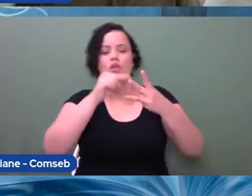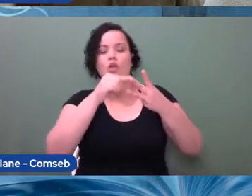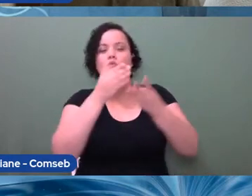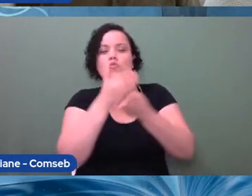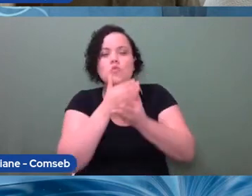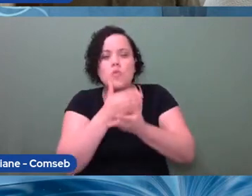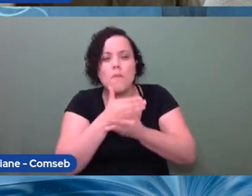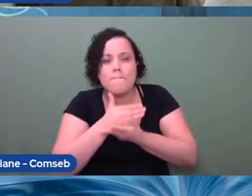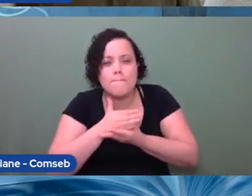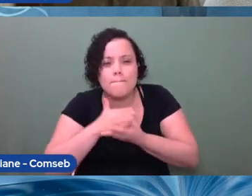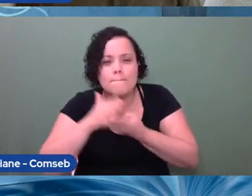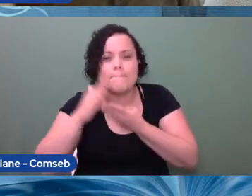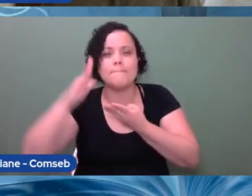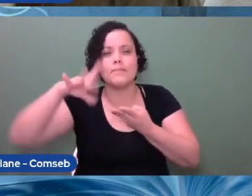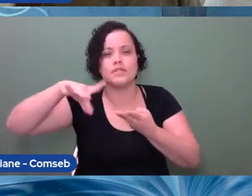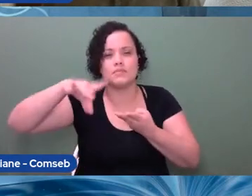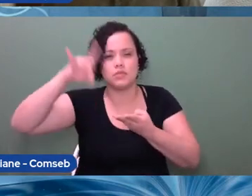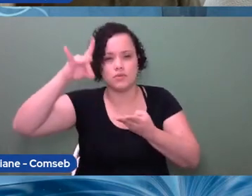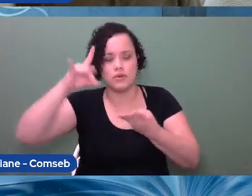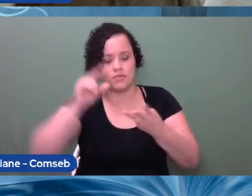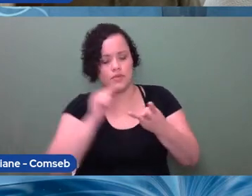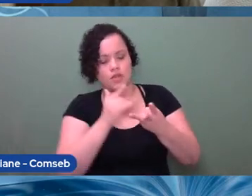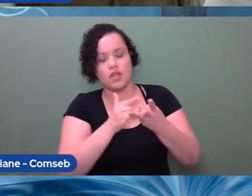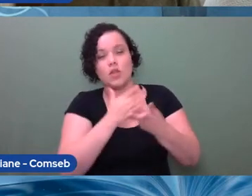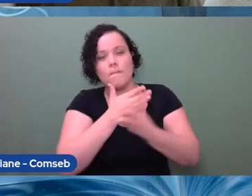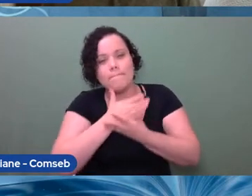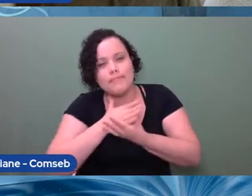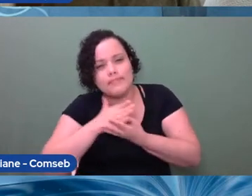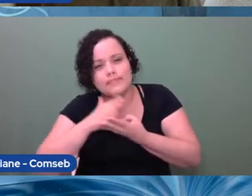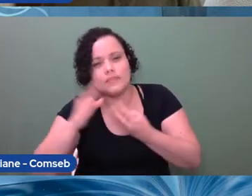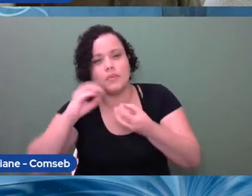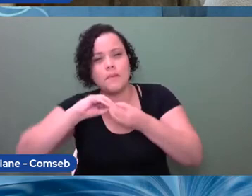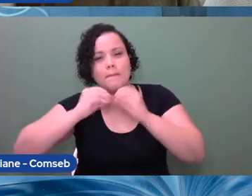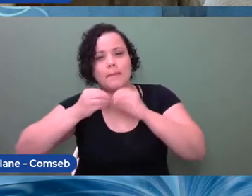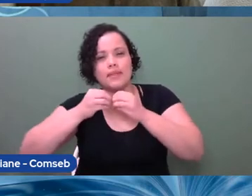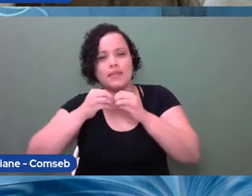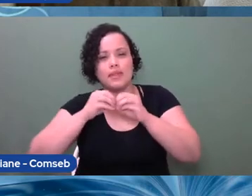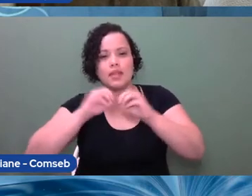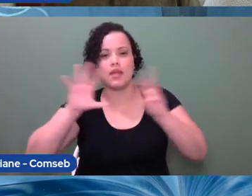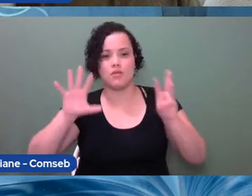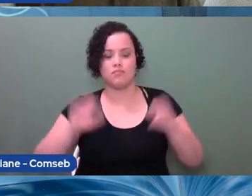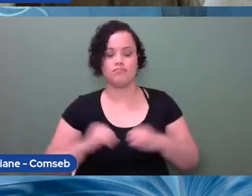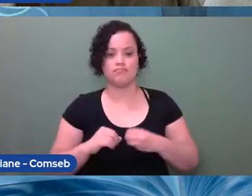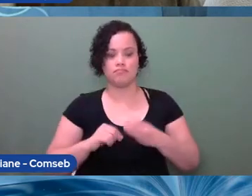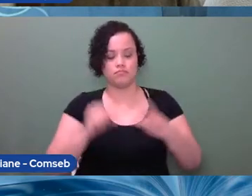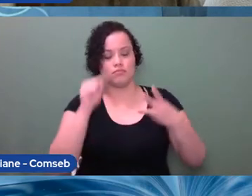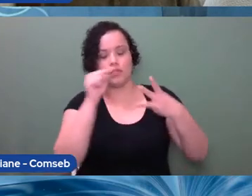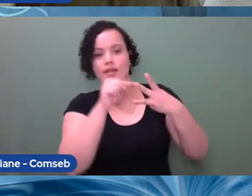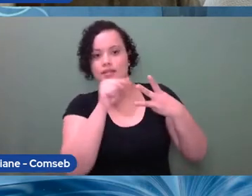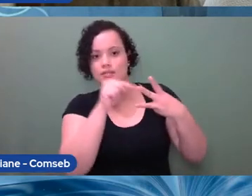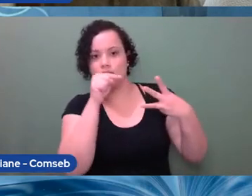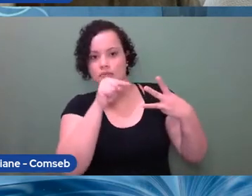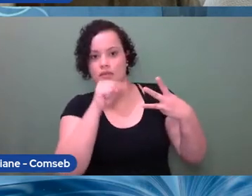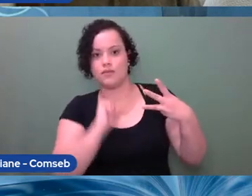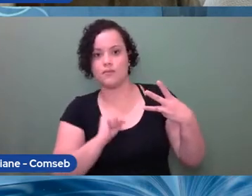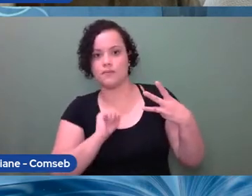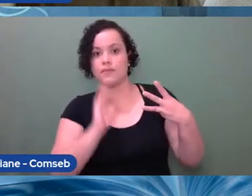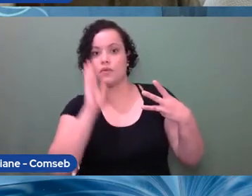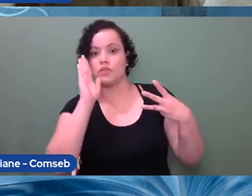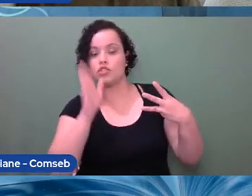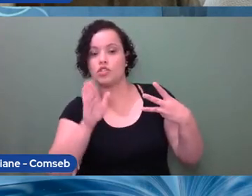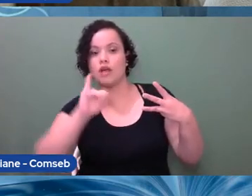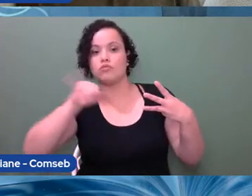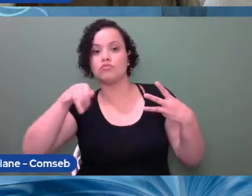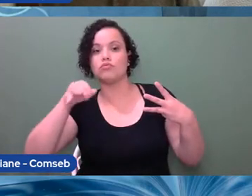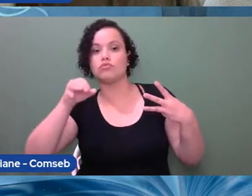espiritual e princípio material. Princípio espiritual, como disse o José